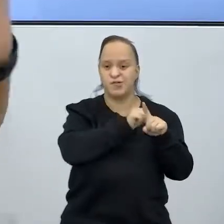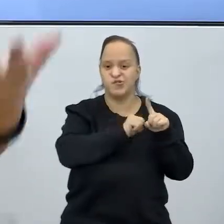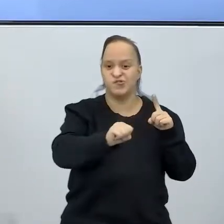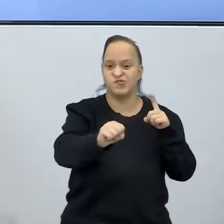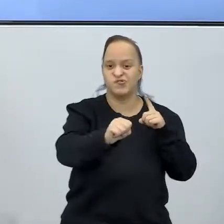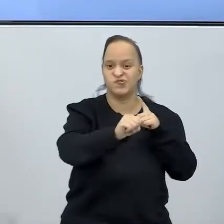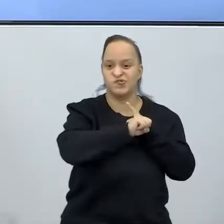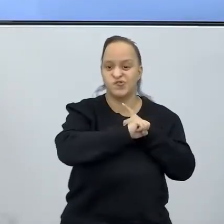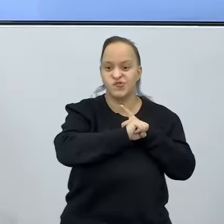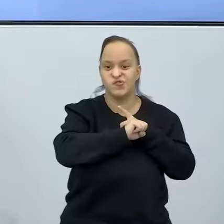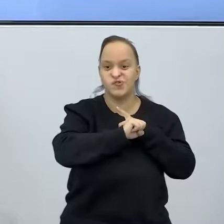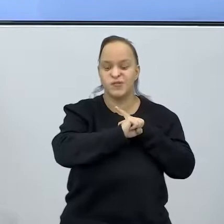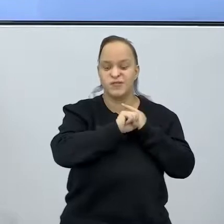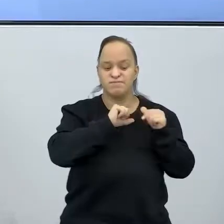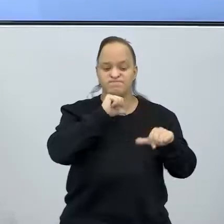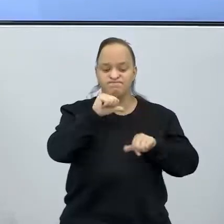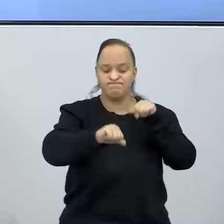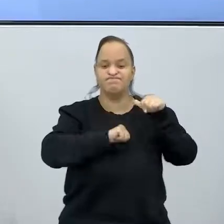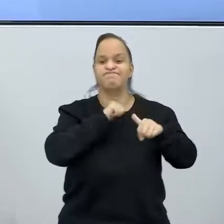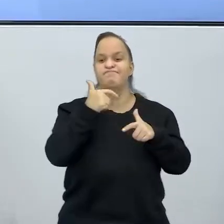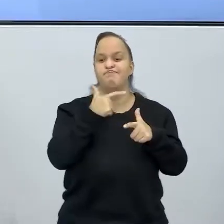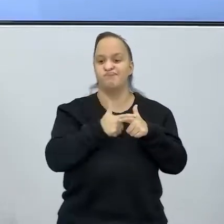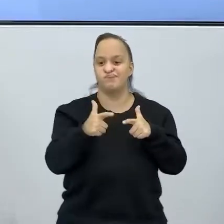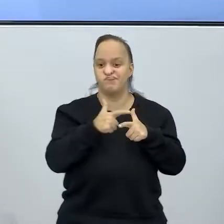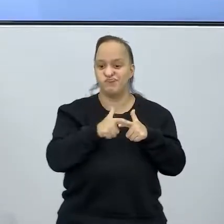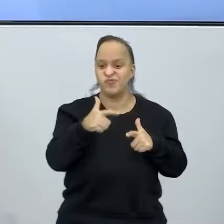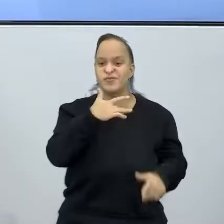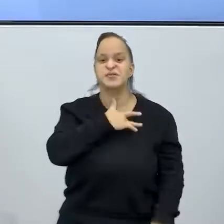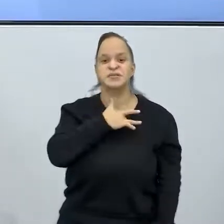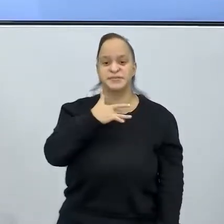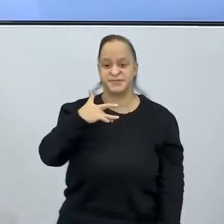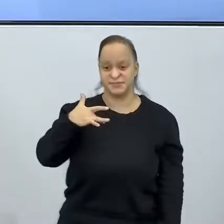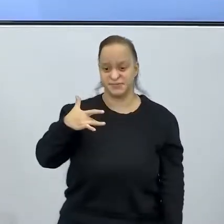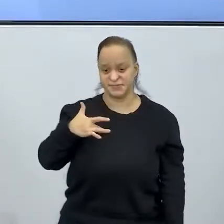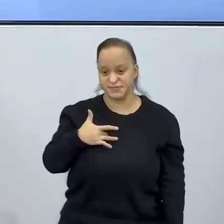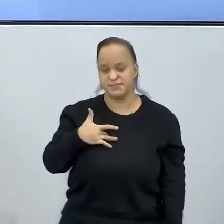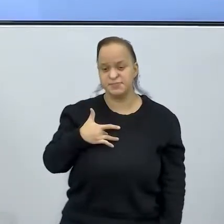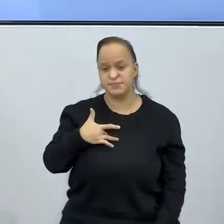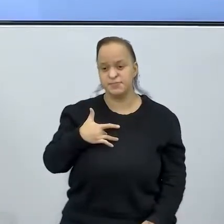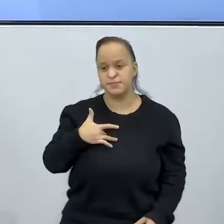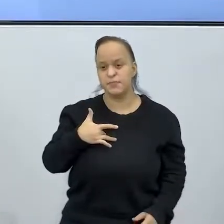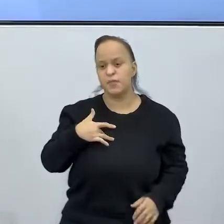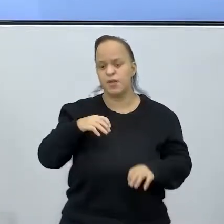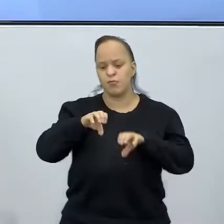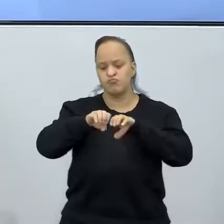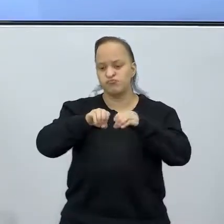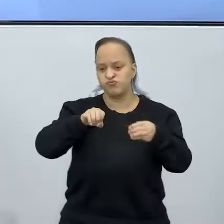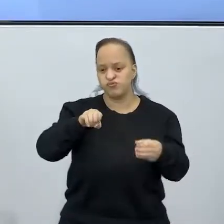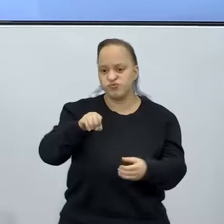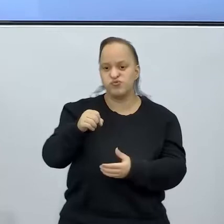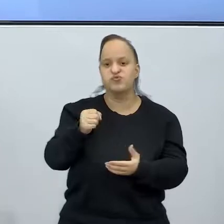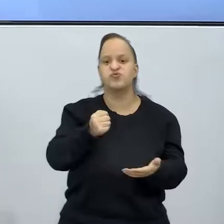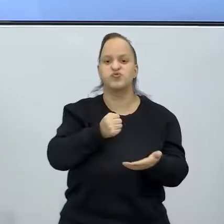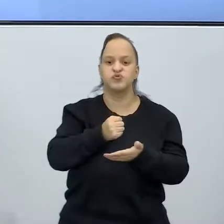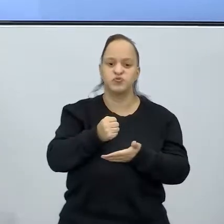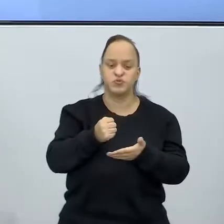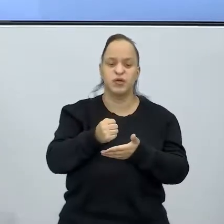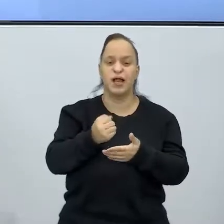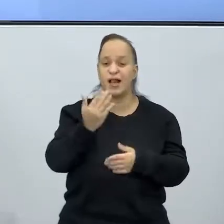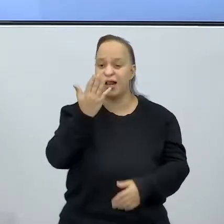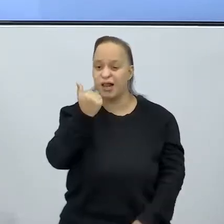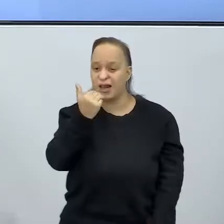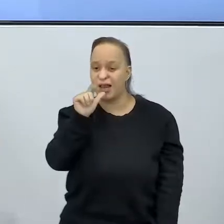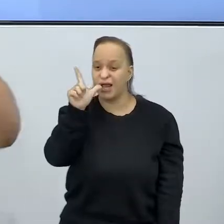problemas de saúde. Então, quando a gente fala, ela até dá o exemplo aqui de saneamento básico, alimentação,